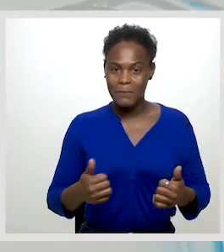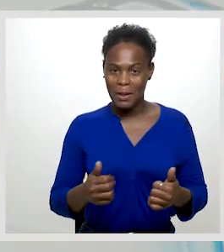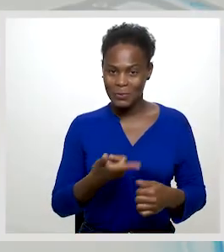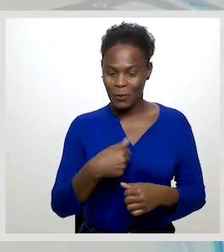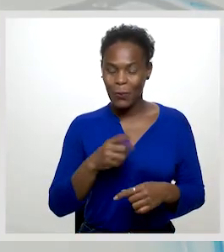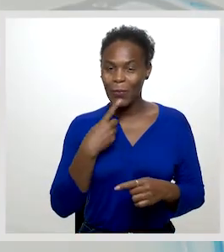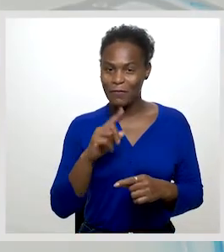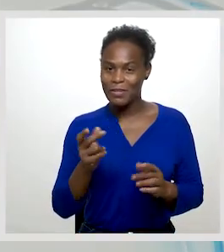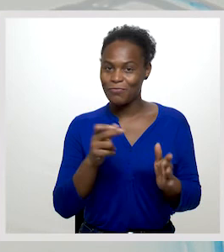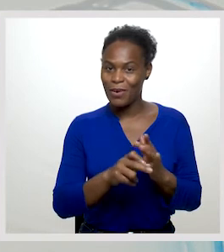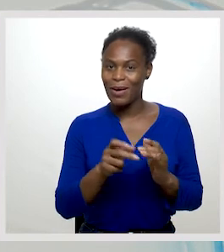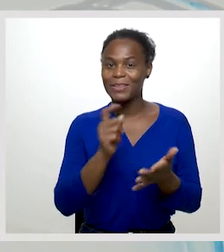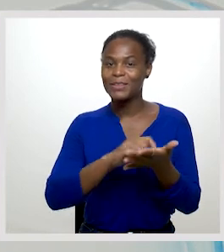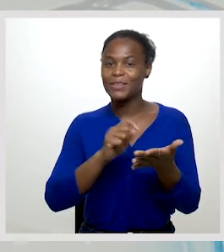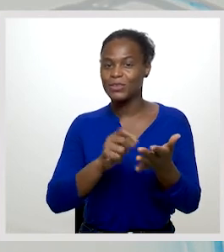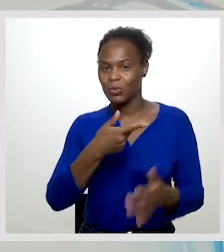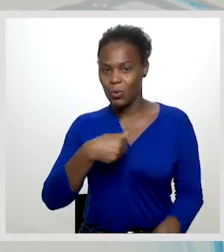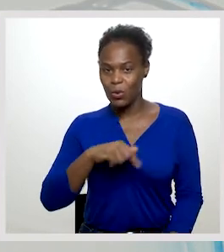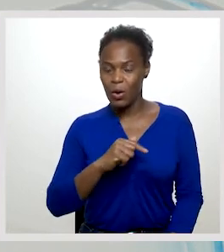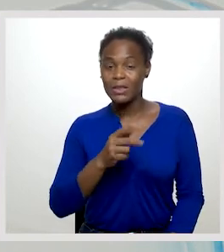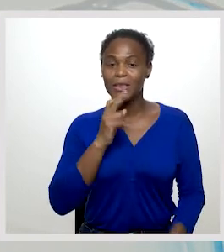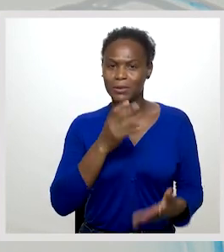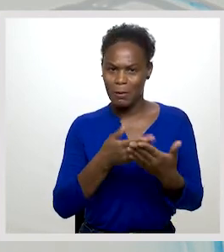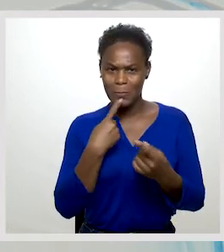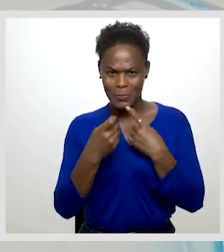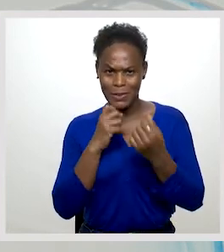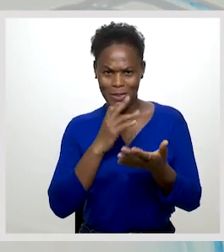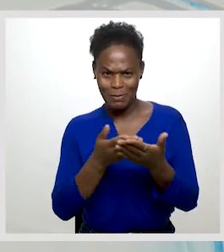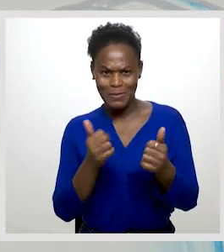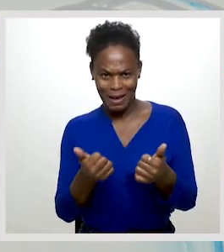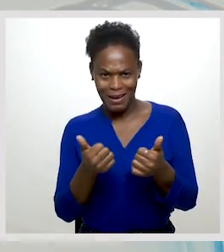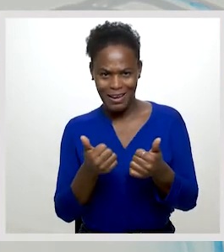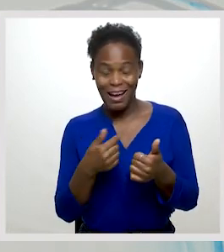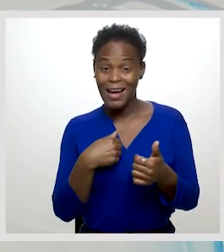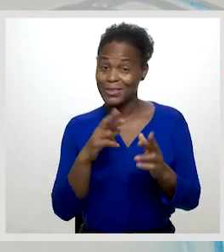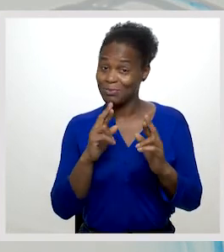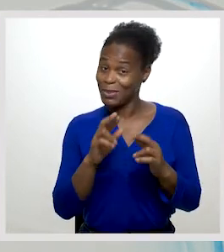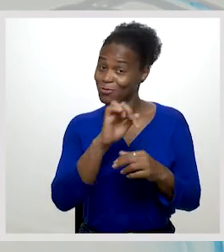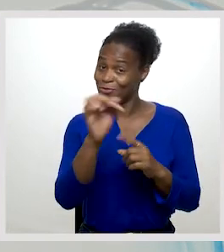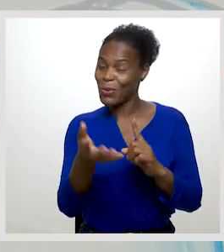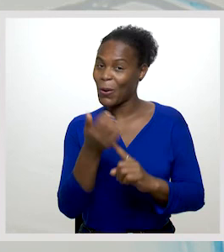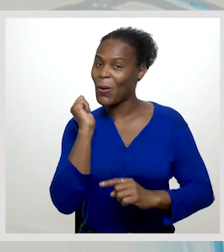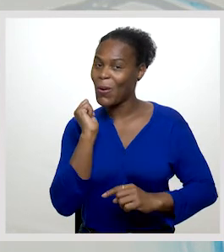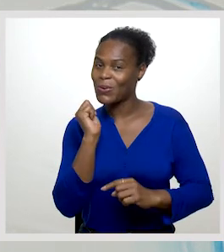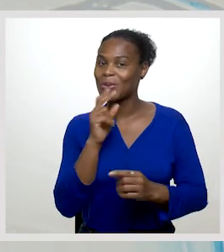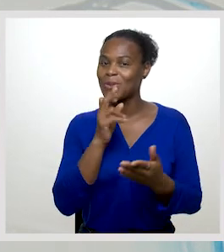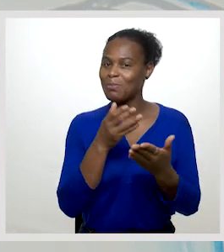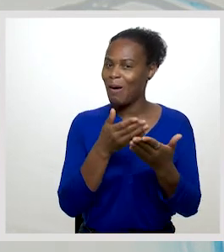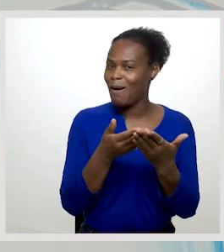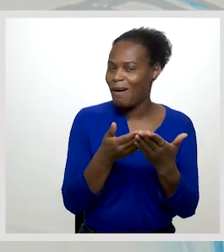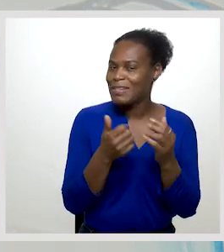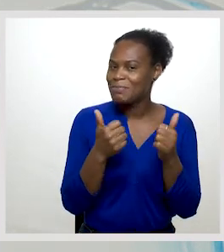Bem, estamos de volta ao nosso exercício. Responderam a questão? Espero que conseguiram